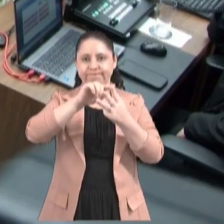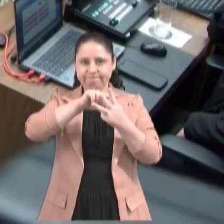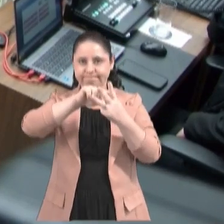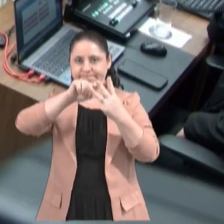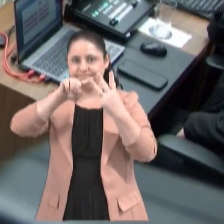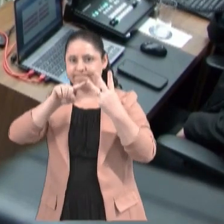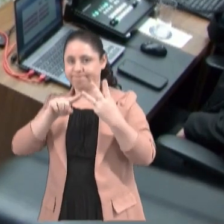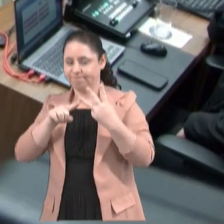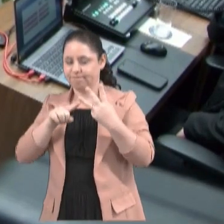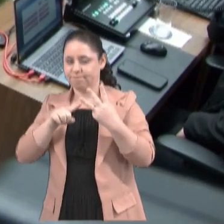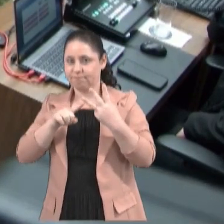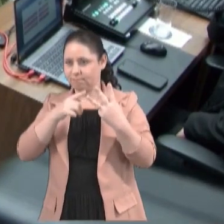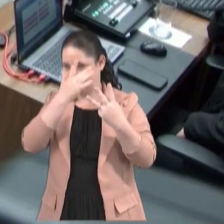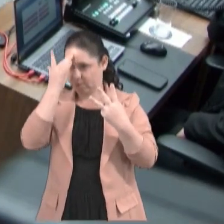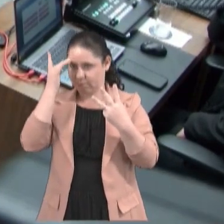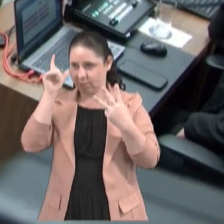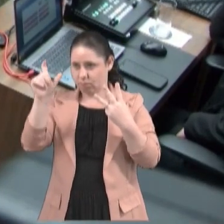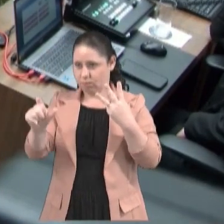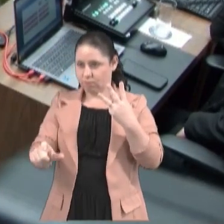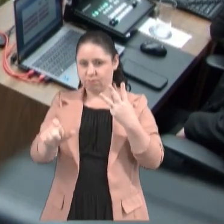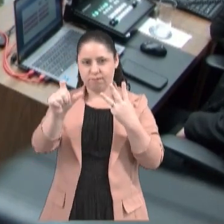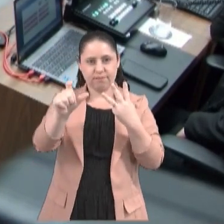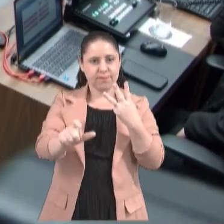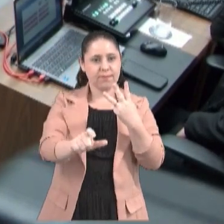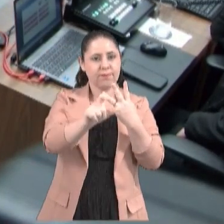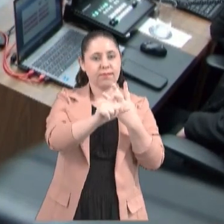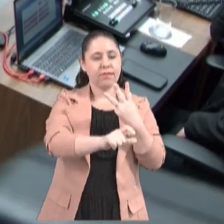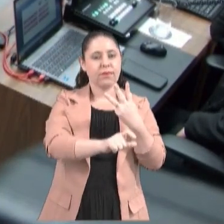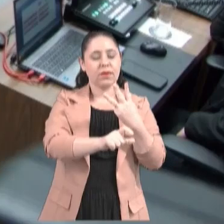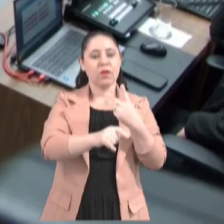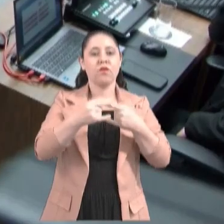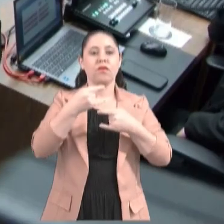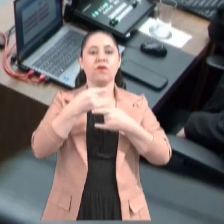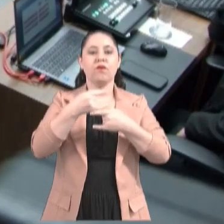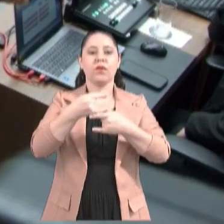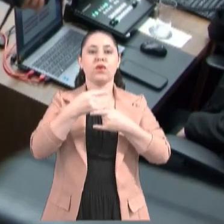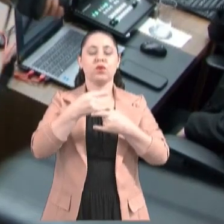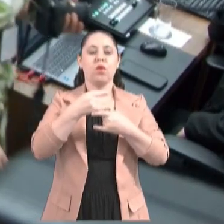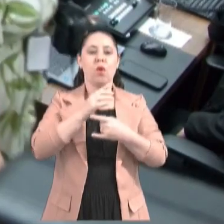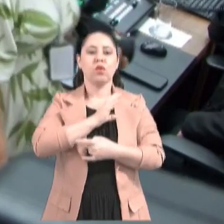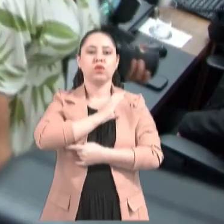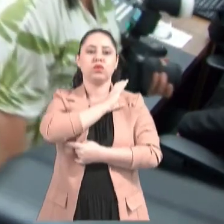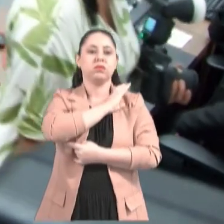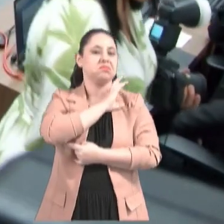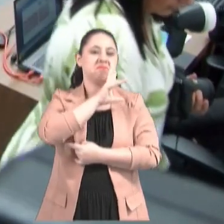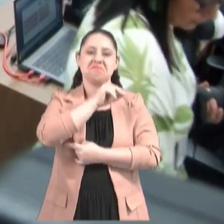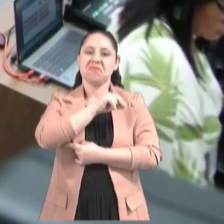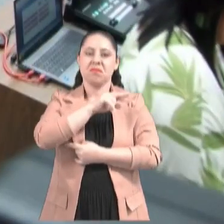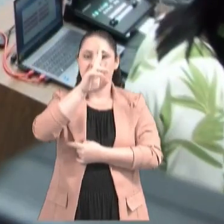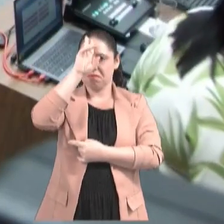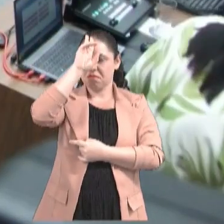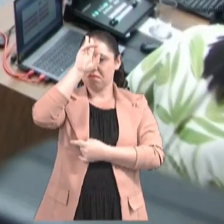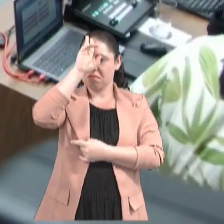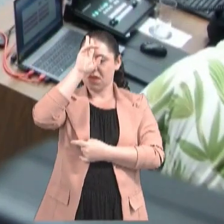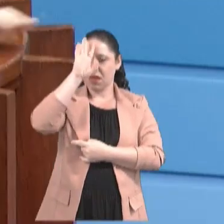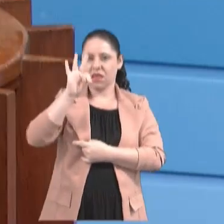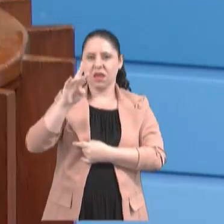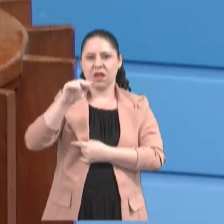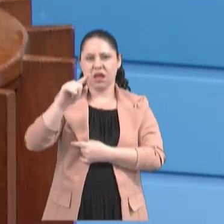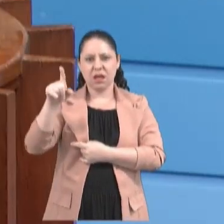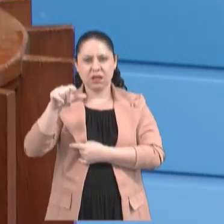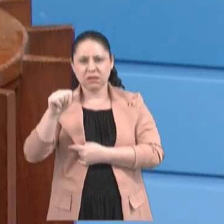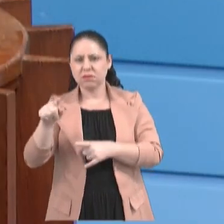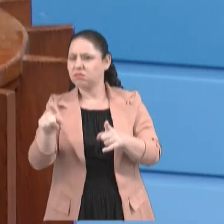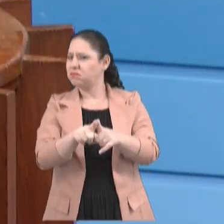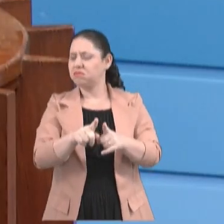3 candidatos, deputado Rinaldo, virtuais. O capitão Contar não é candidato, a Rose não é candidata, a Tereza não é candidata. E